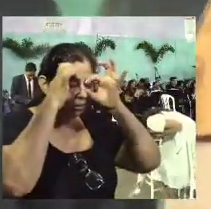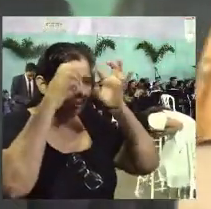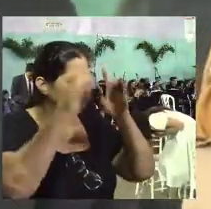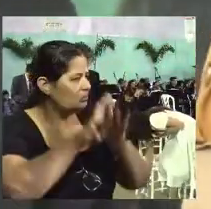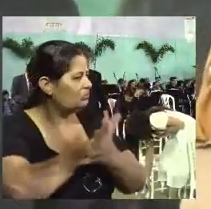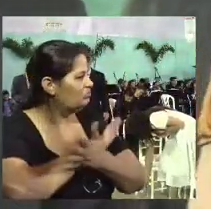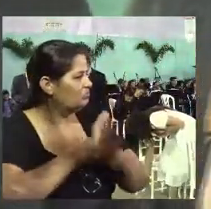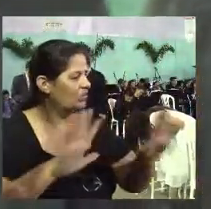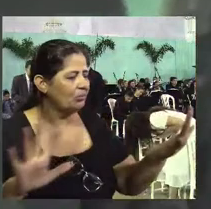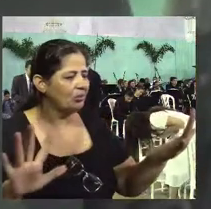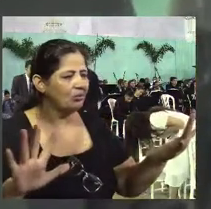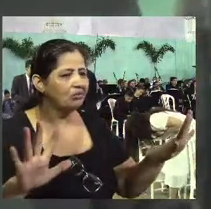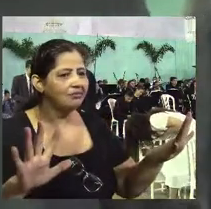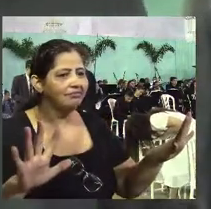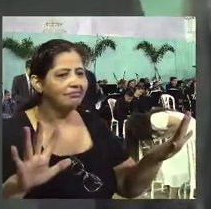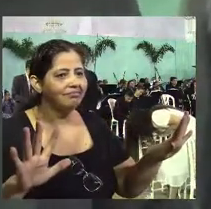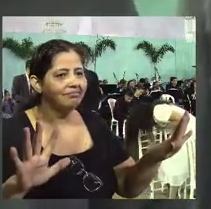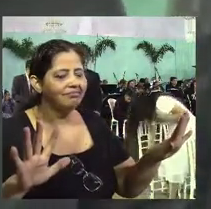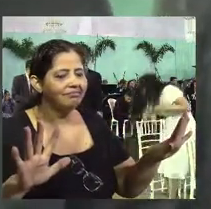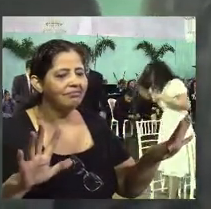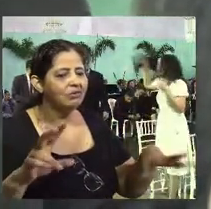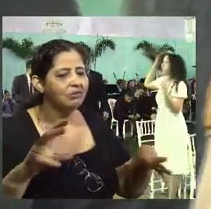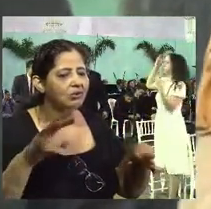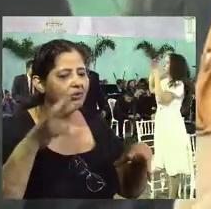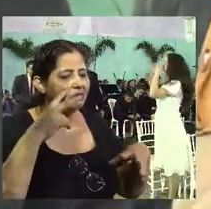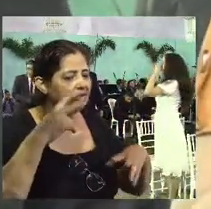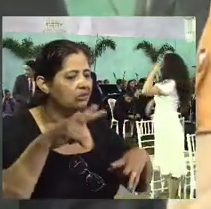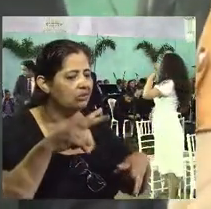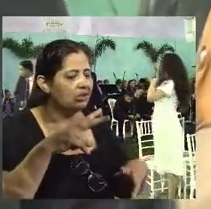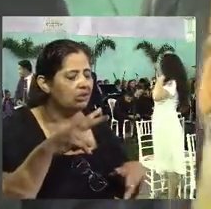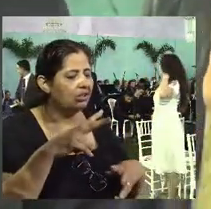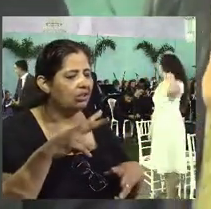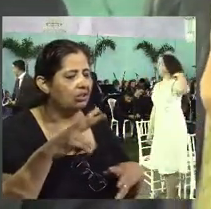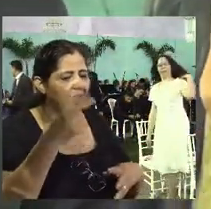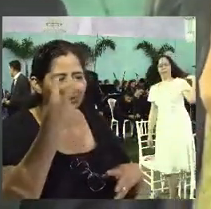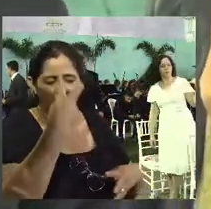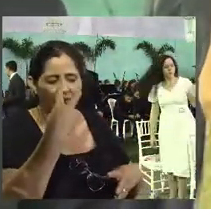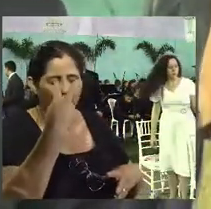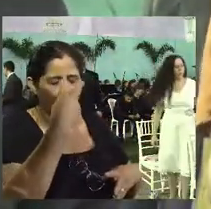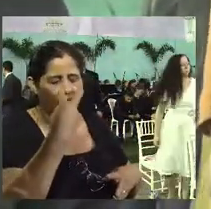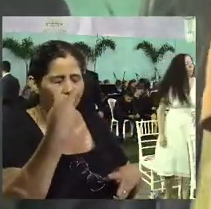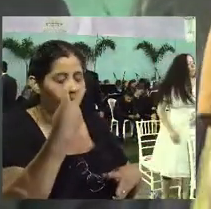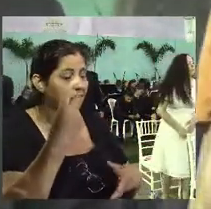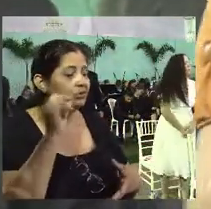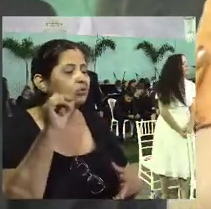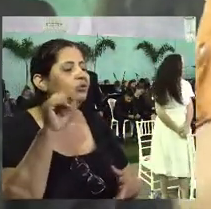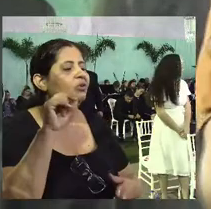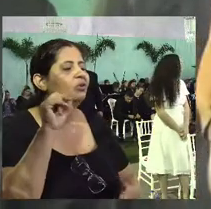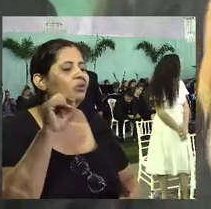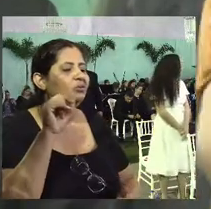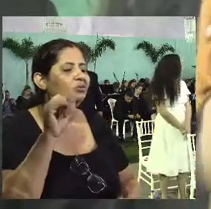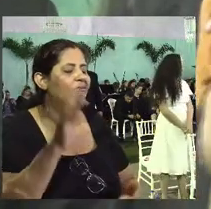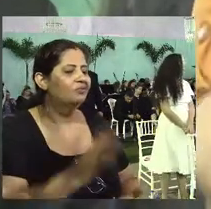Qual o nome da senhora o que tinha nos olhos da senhora antes da oração como é que a senhora enxergava